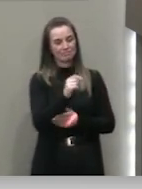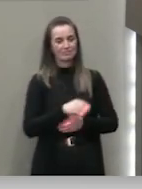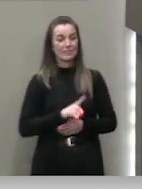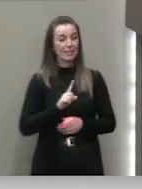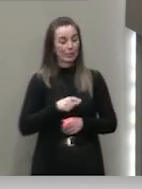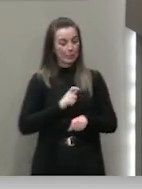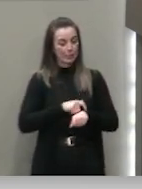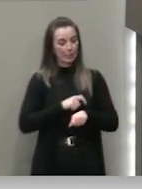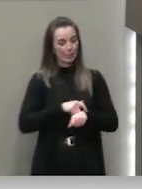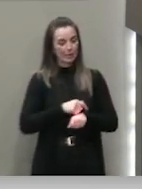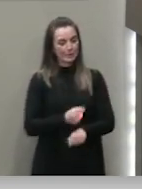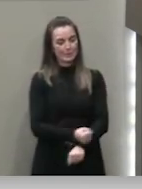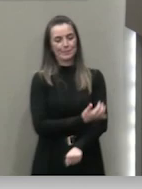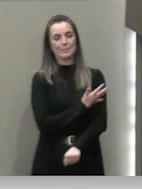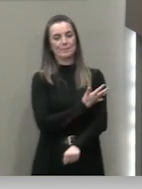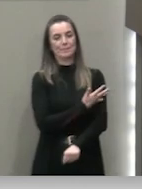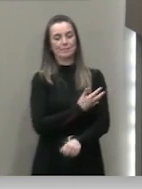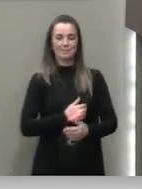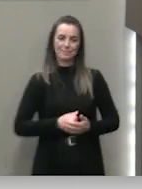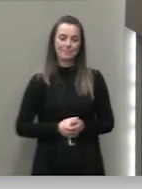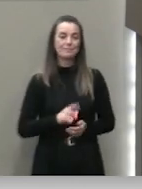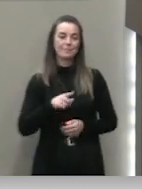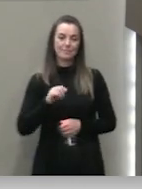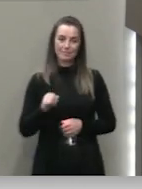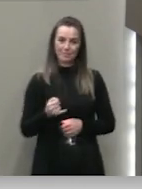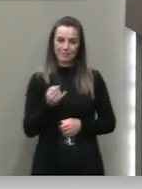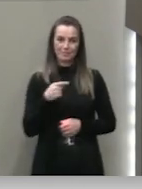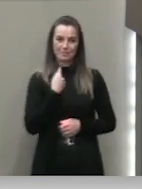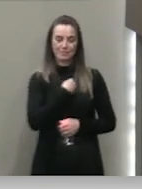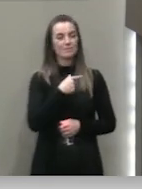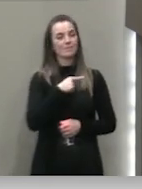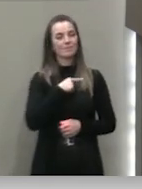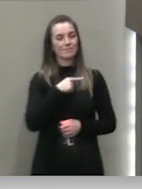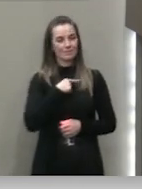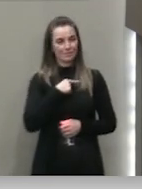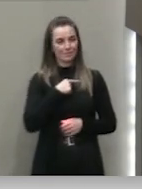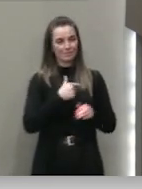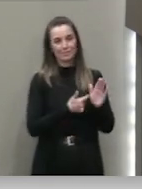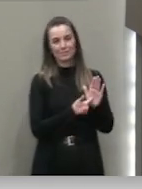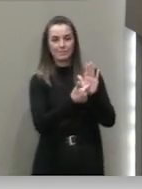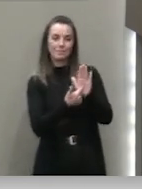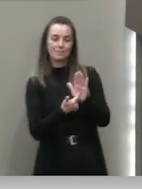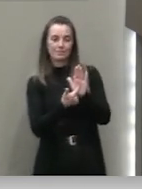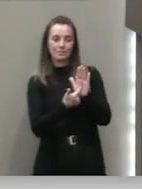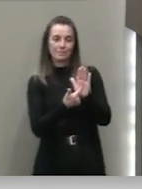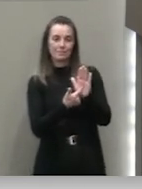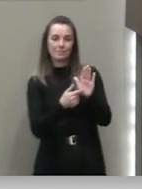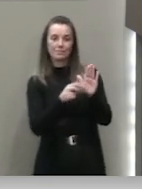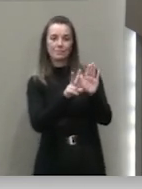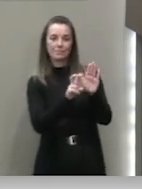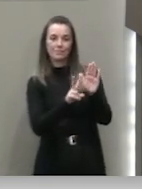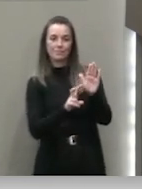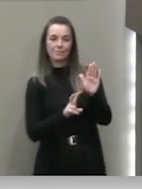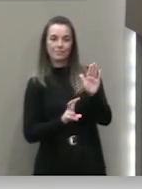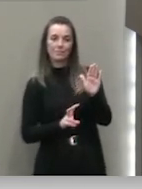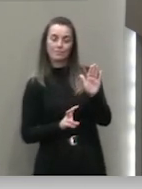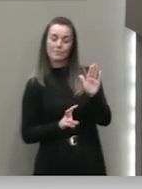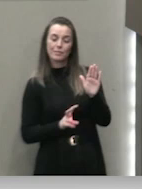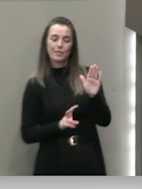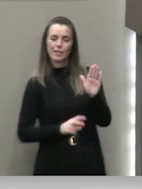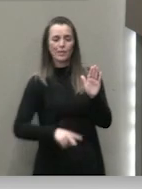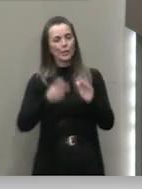muita emoção. É a oportunidade que a gente tem de trazer temas que no dia a